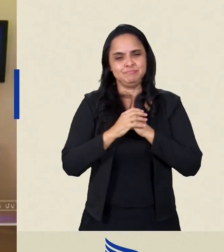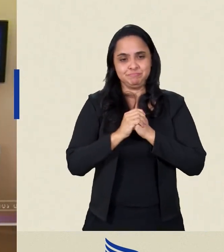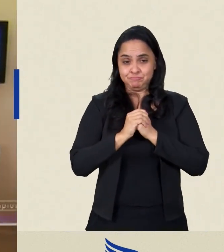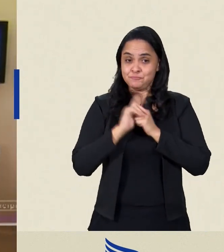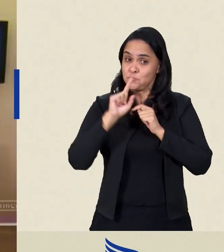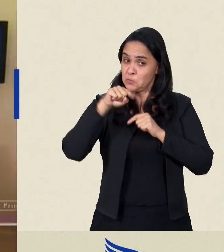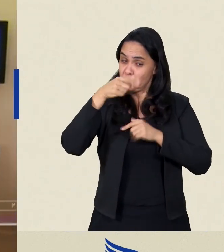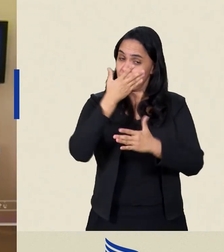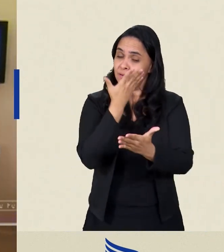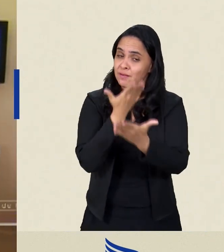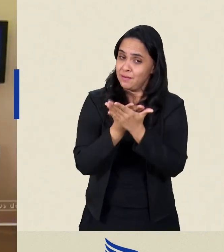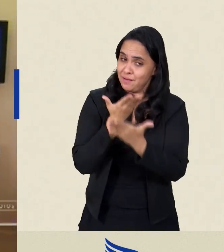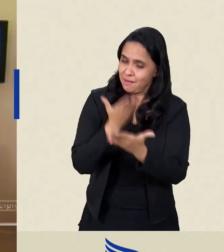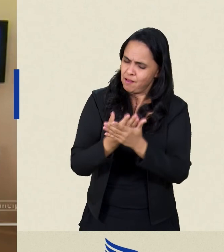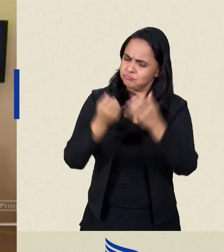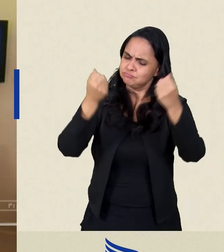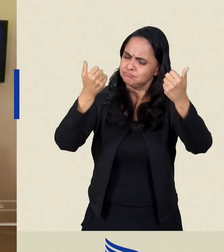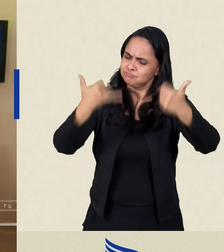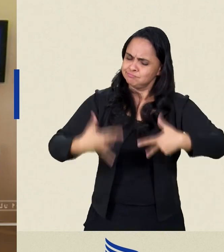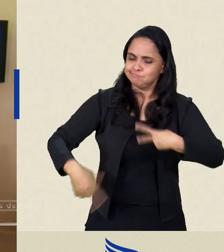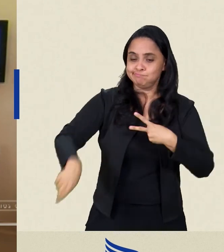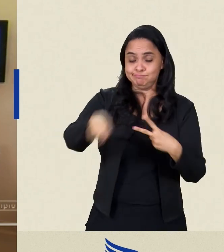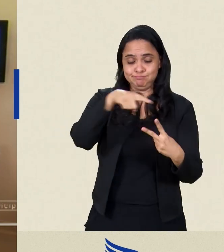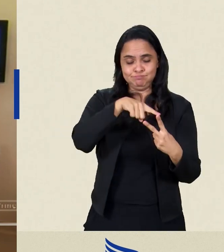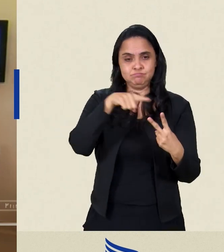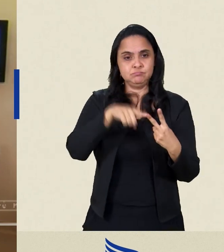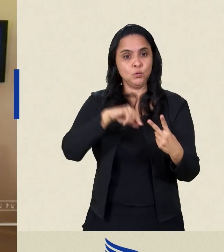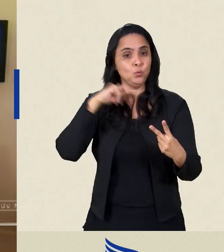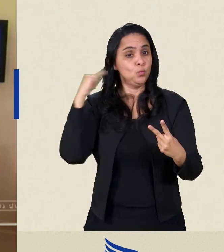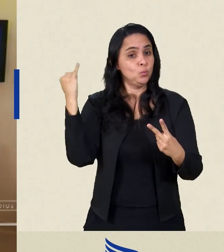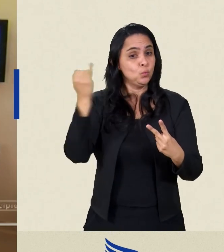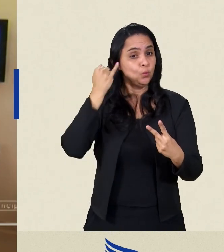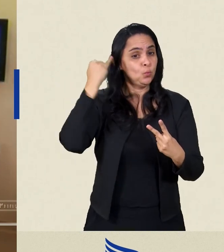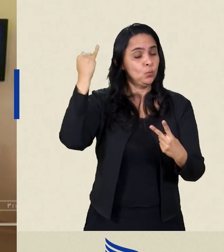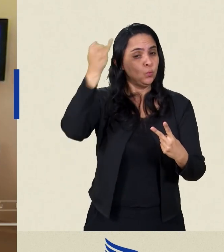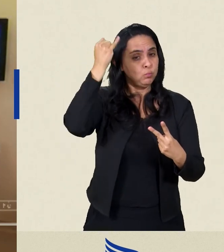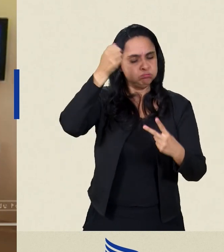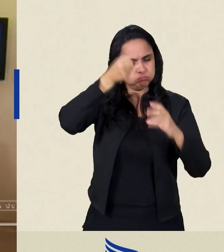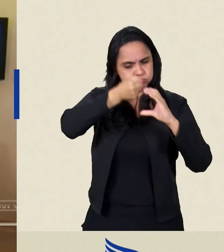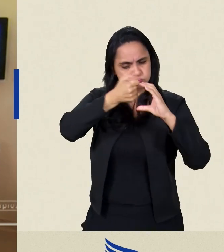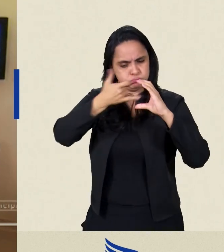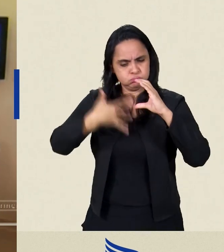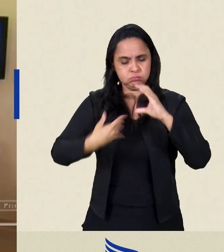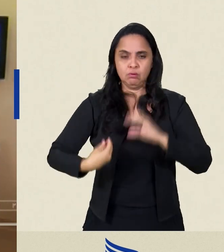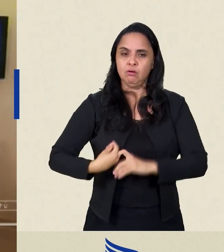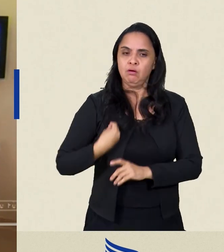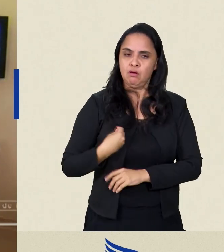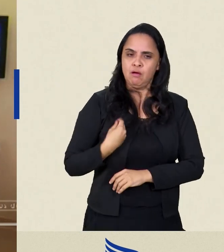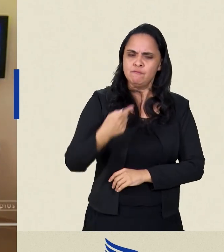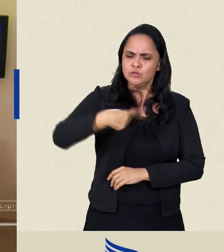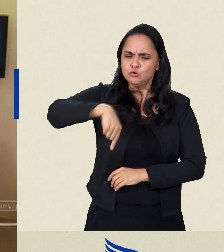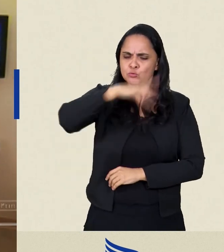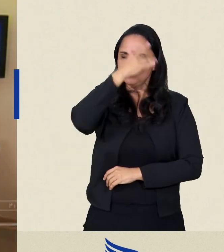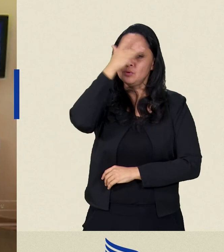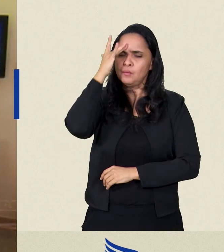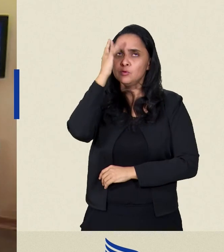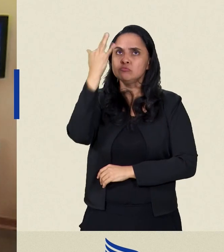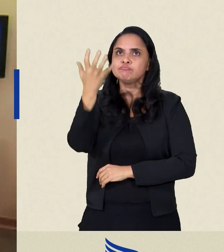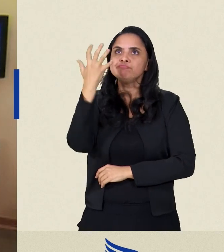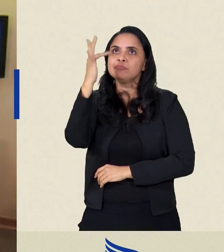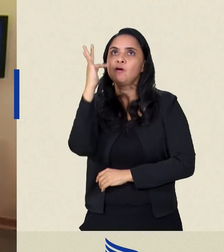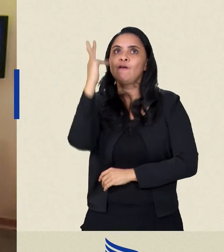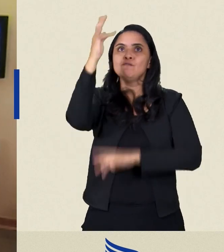próxima aula, falaremos de 2 elementos essenciais que devem caracterizar a vida de todo candidato ao reino de